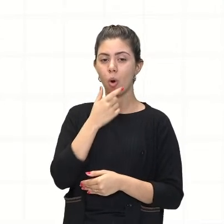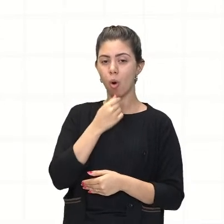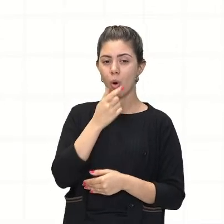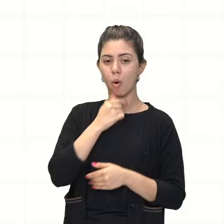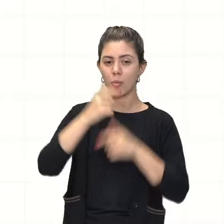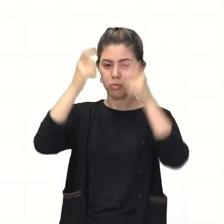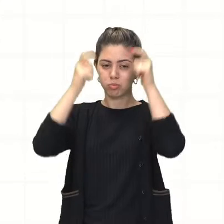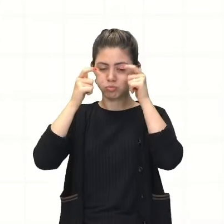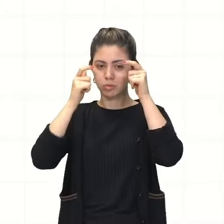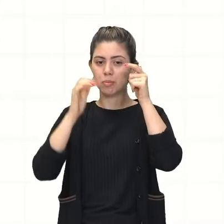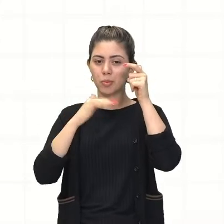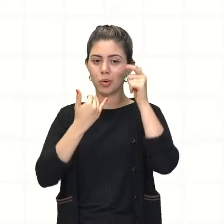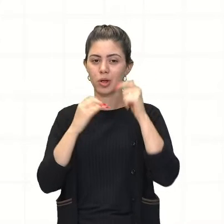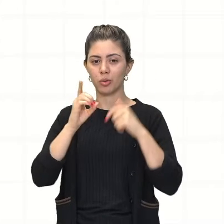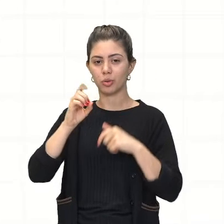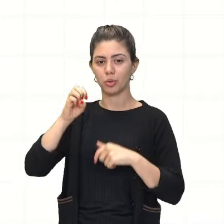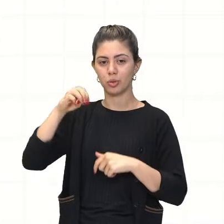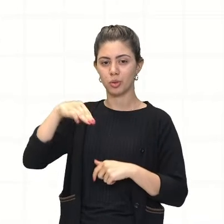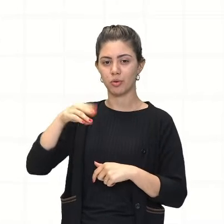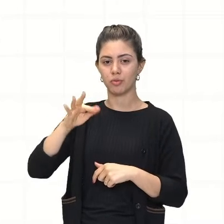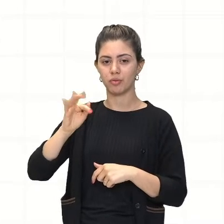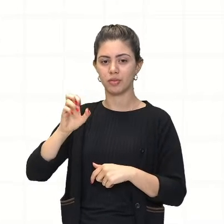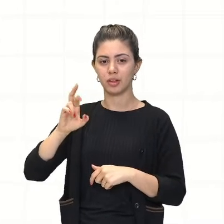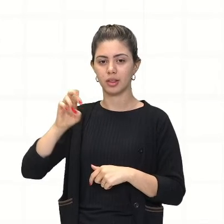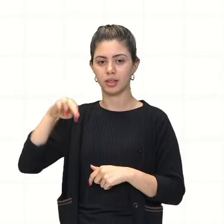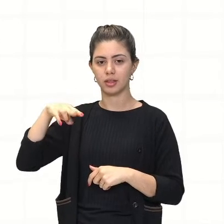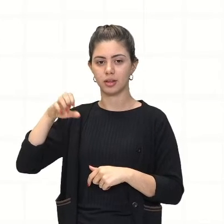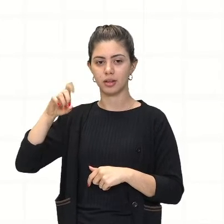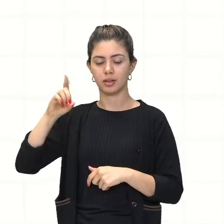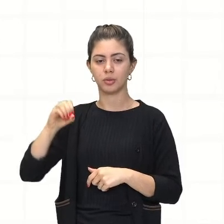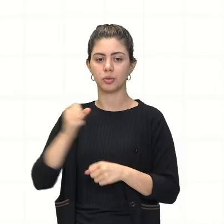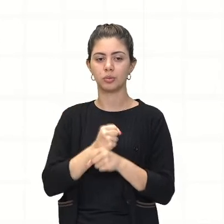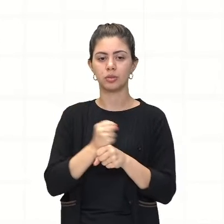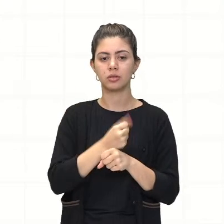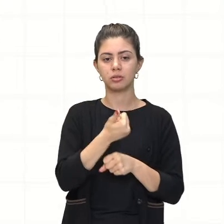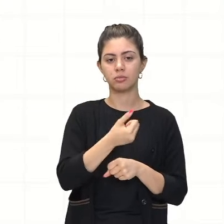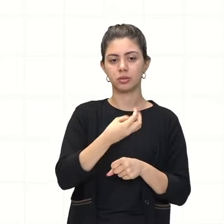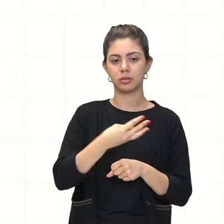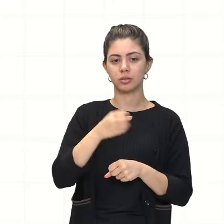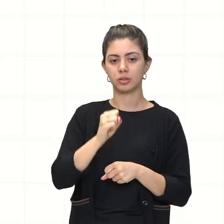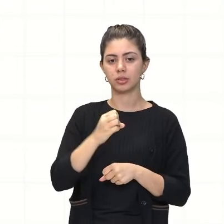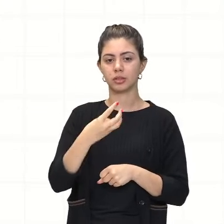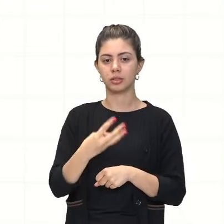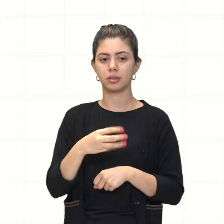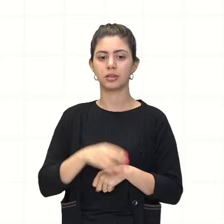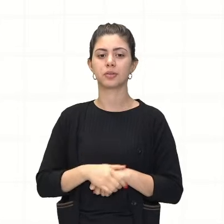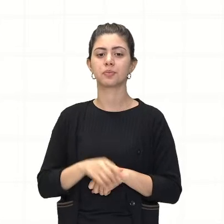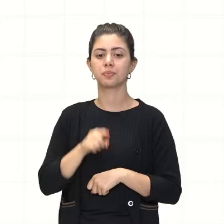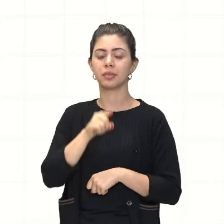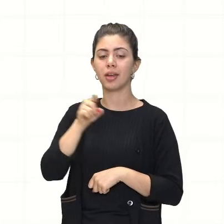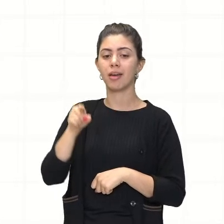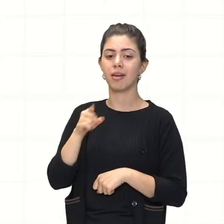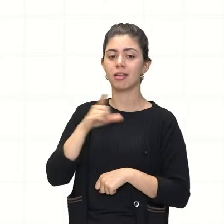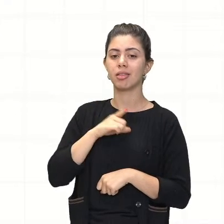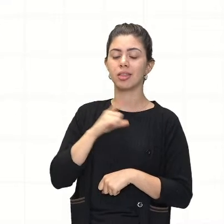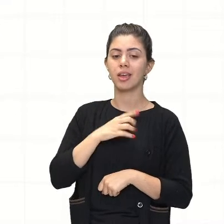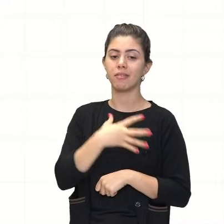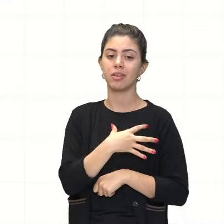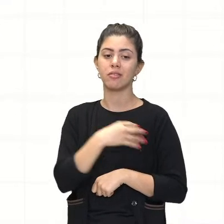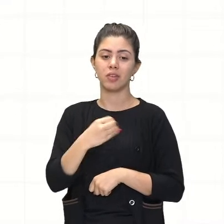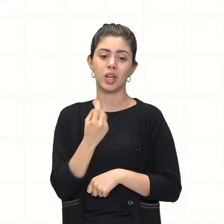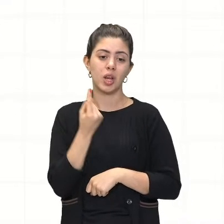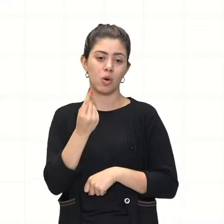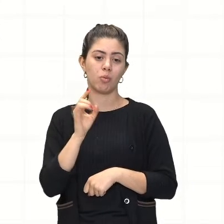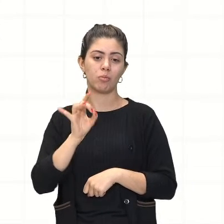Fernando, em 1383, surge a questão da sucessão. O monarca deixou como herdeira sua filha